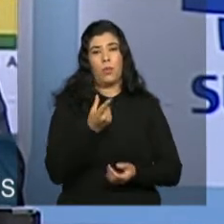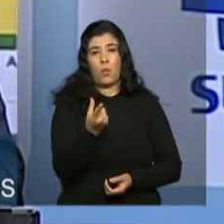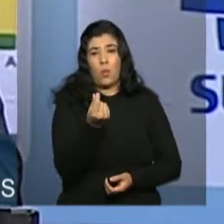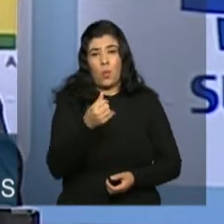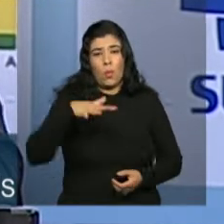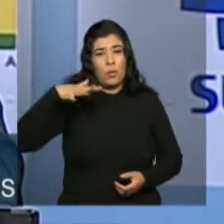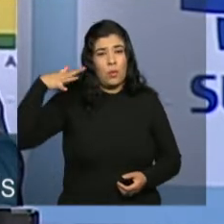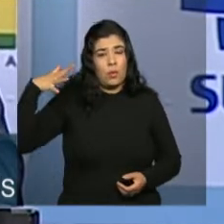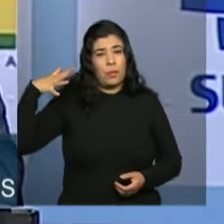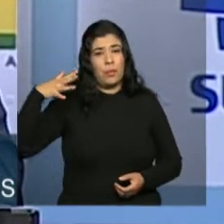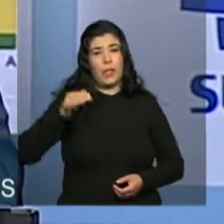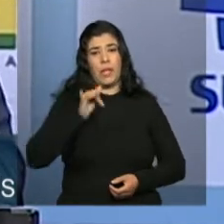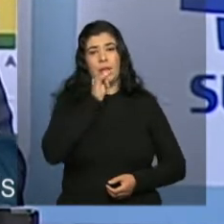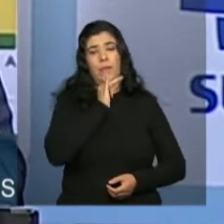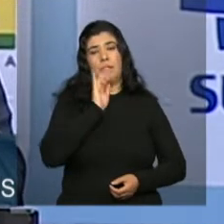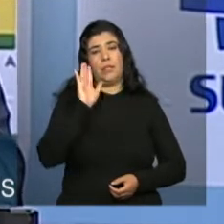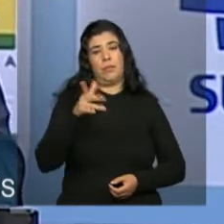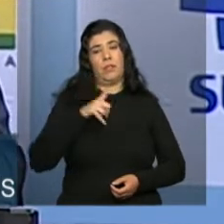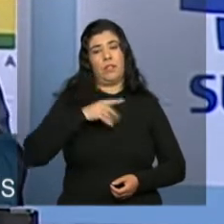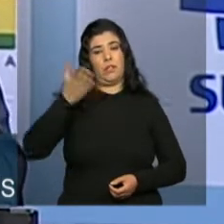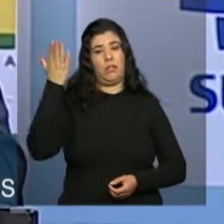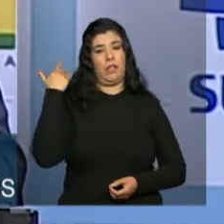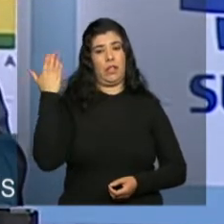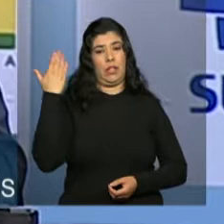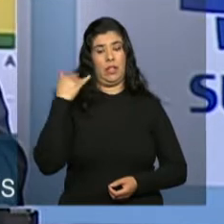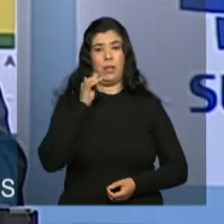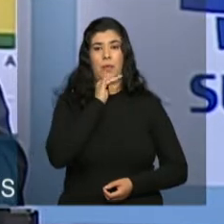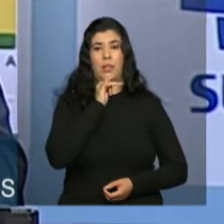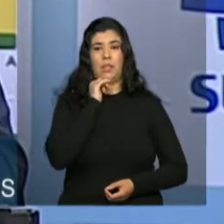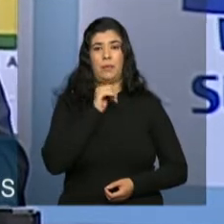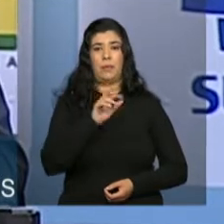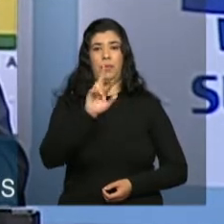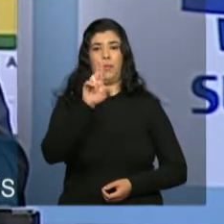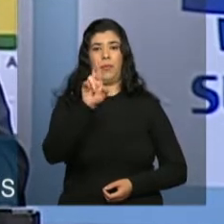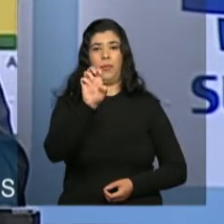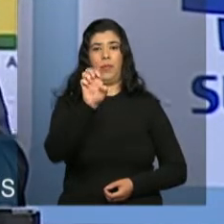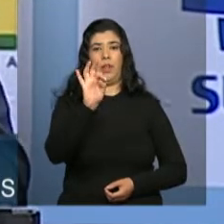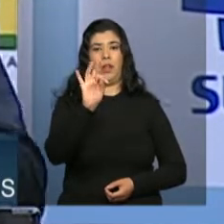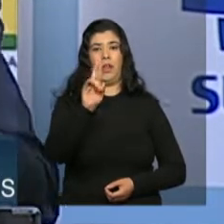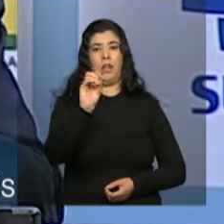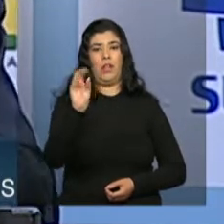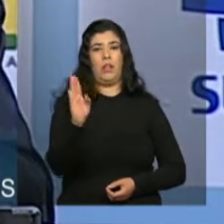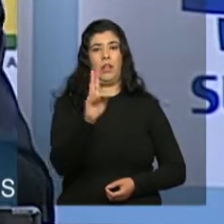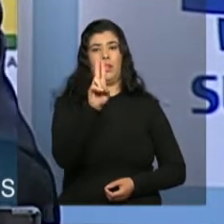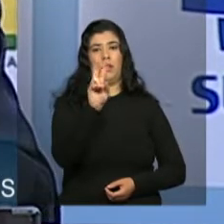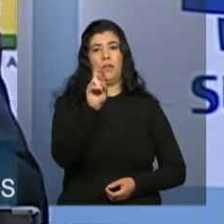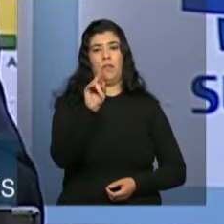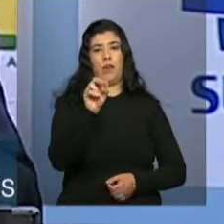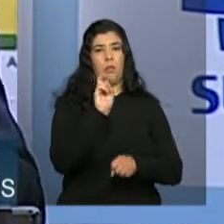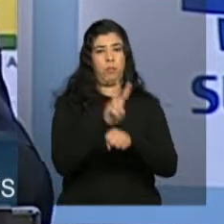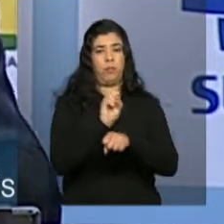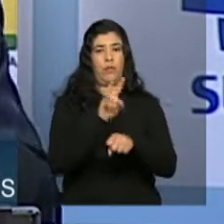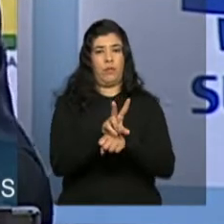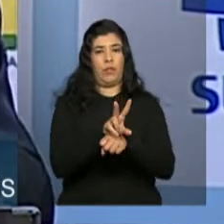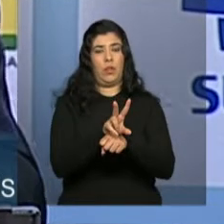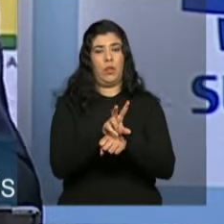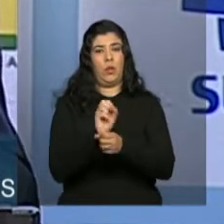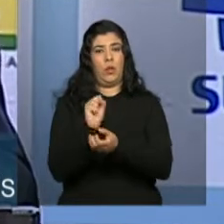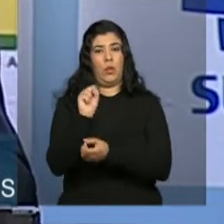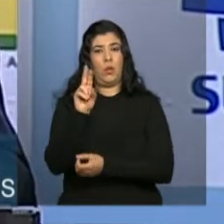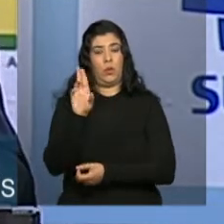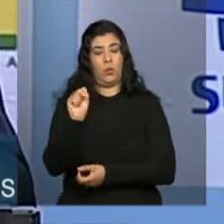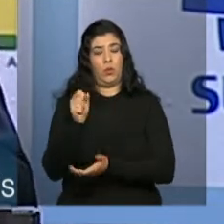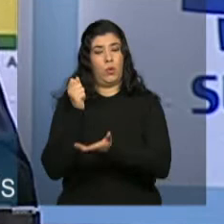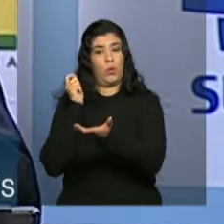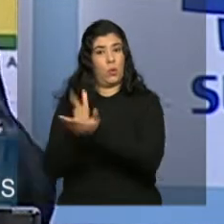tinha um exemplo que a gente tinha ontem antes alguns anti-retrovirais que ainda são para tentados mas esse sou sujo compra todos e negocia